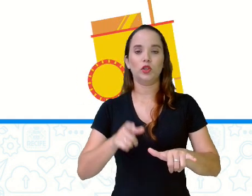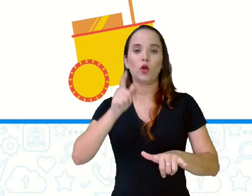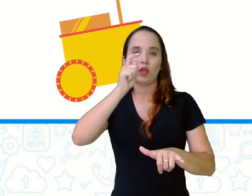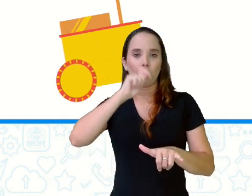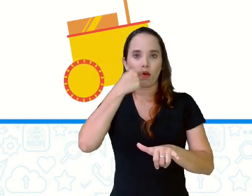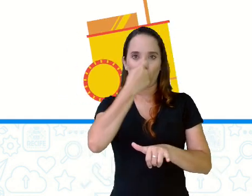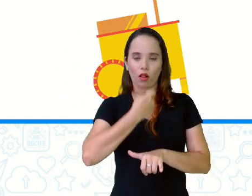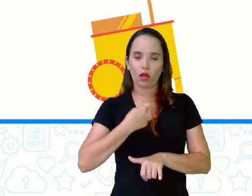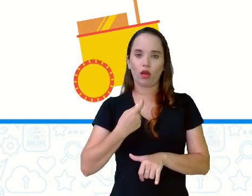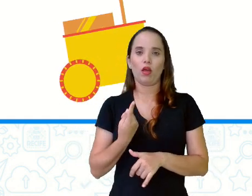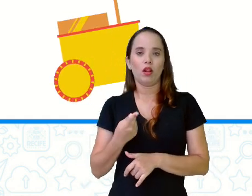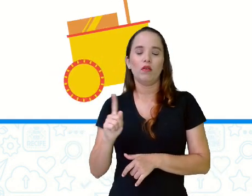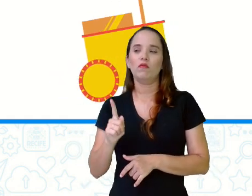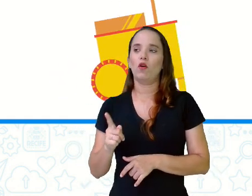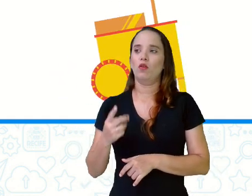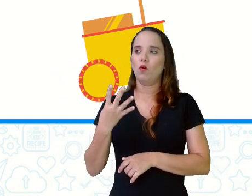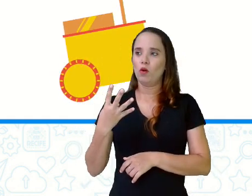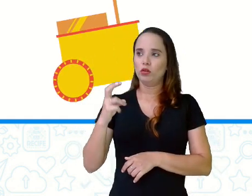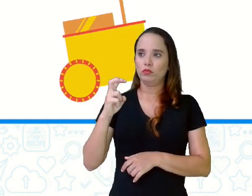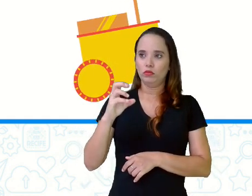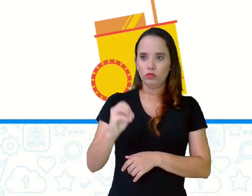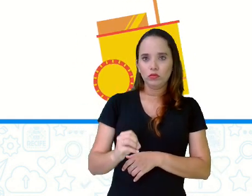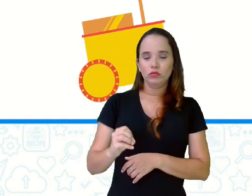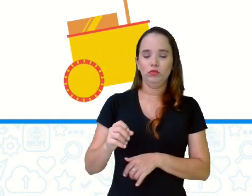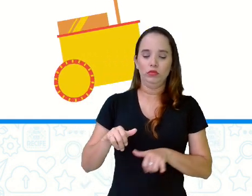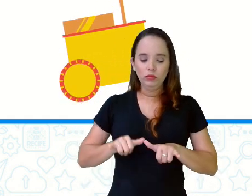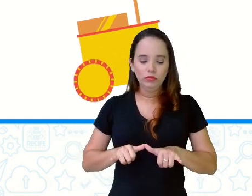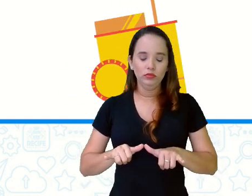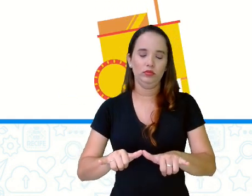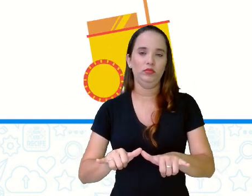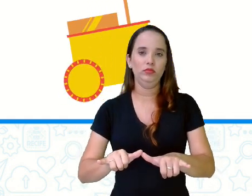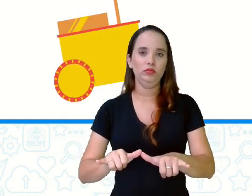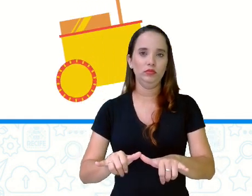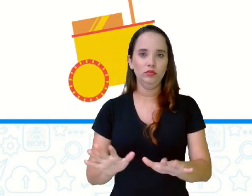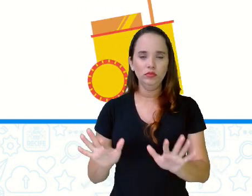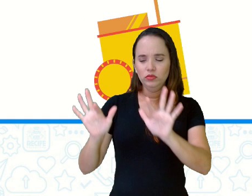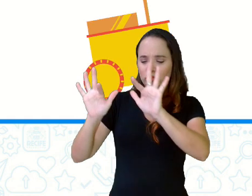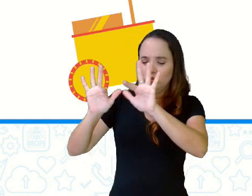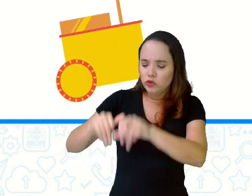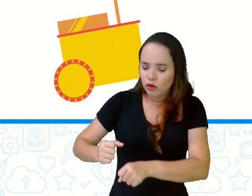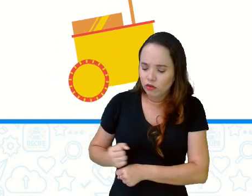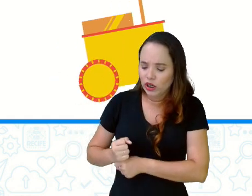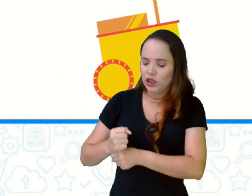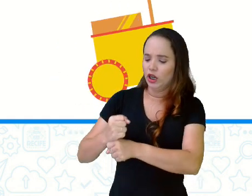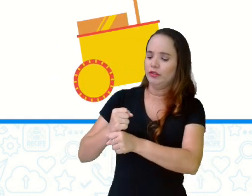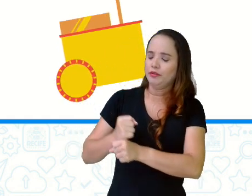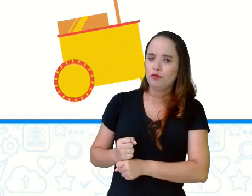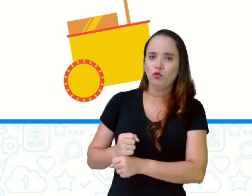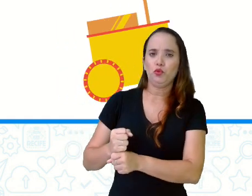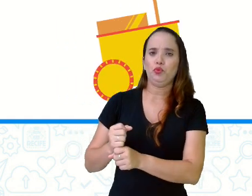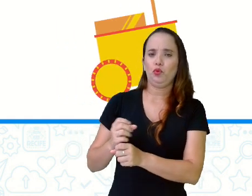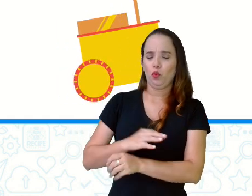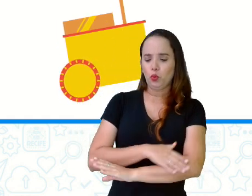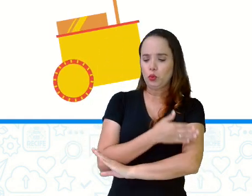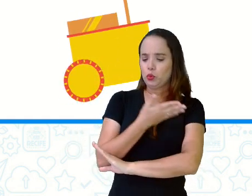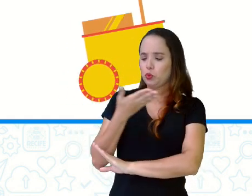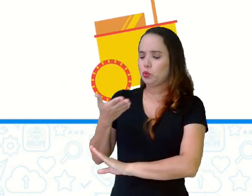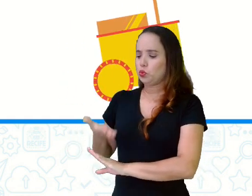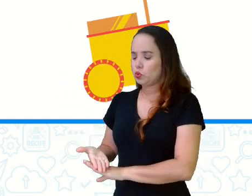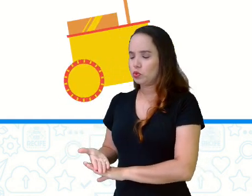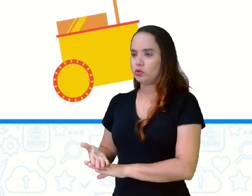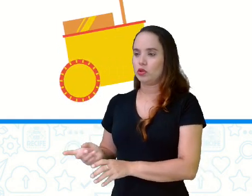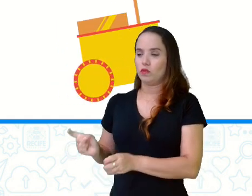450 picolés em seu carrinho. No fim do dia, ele voltou para casa com 50.